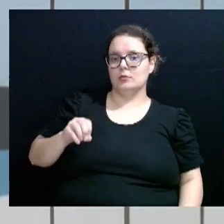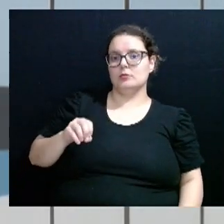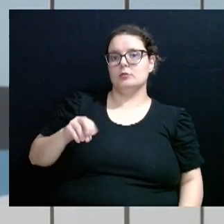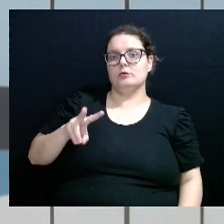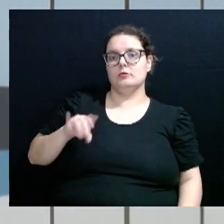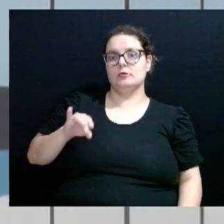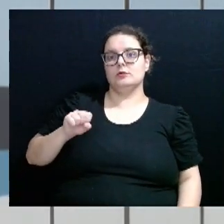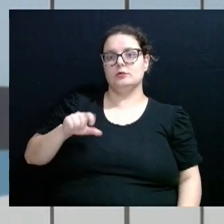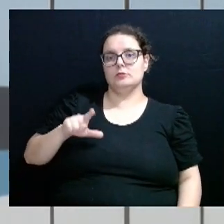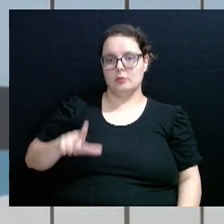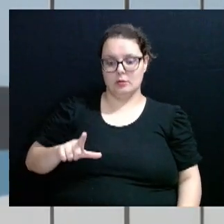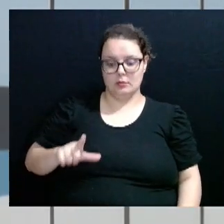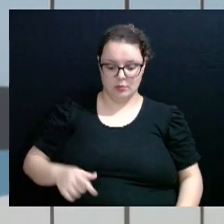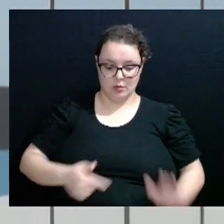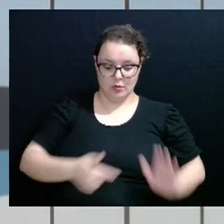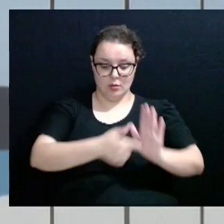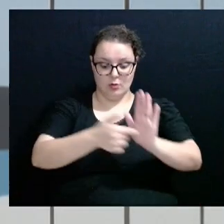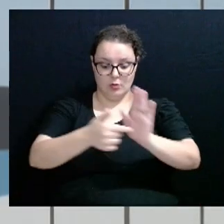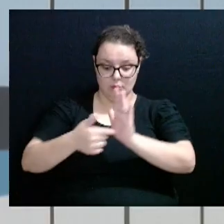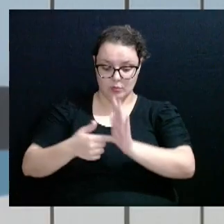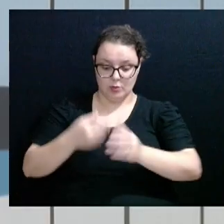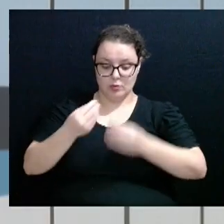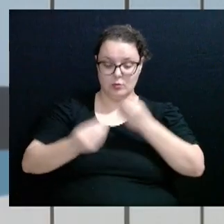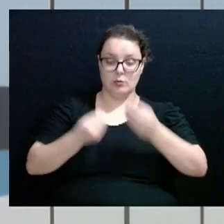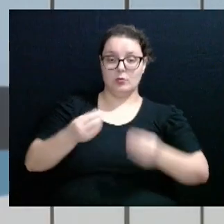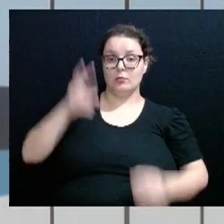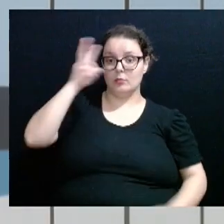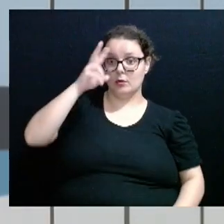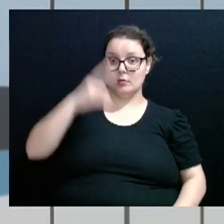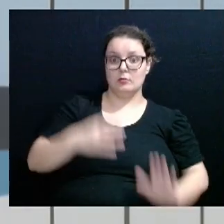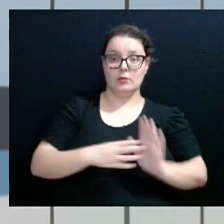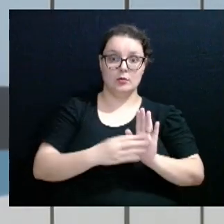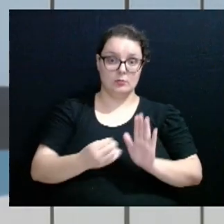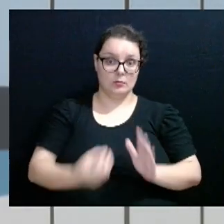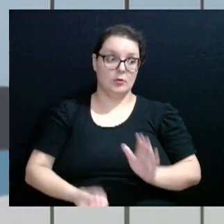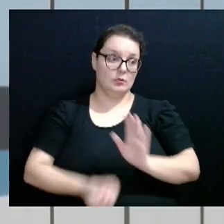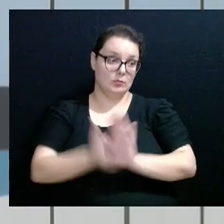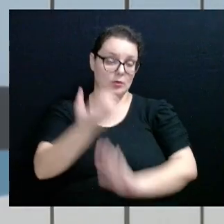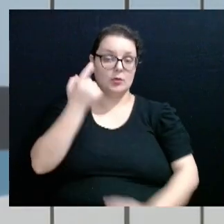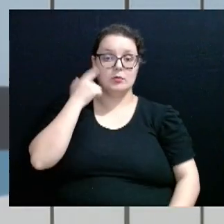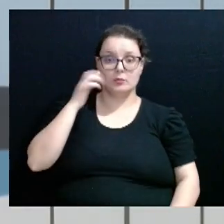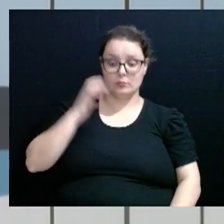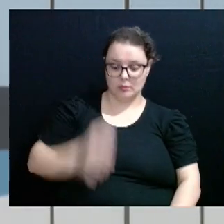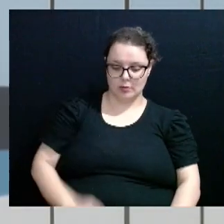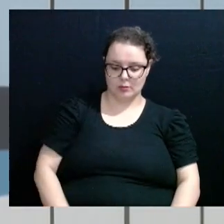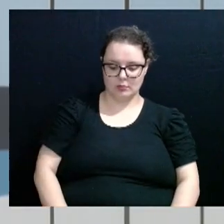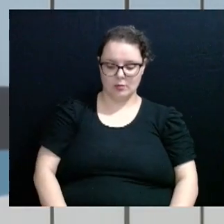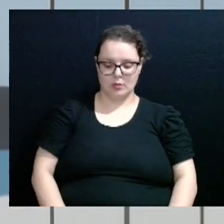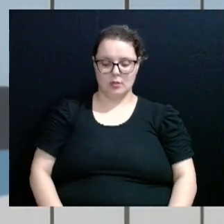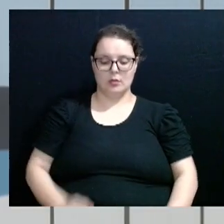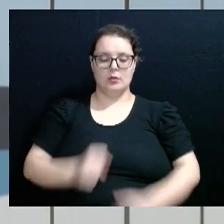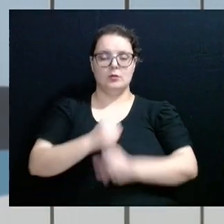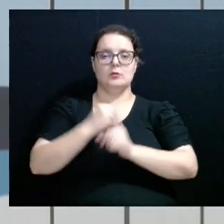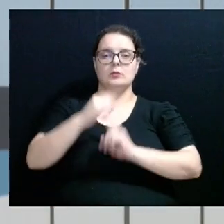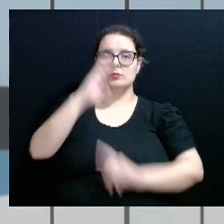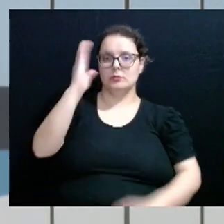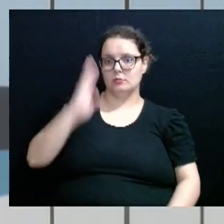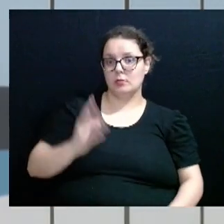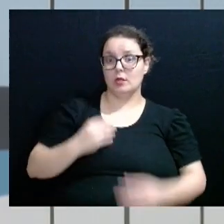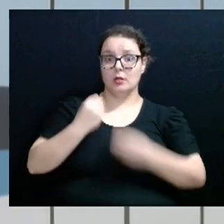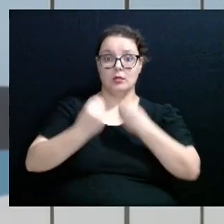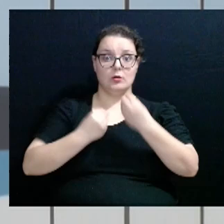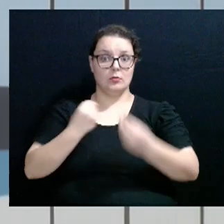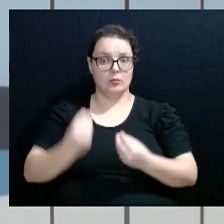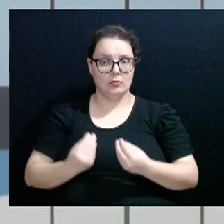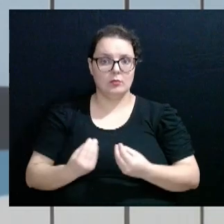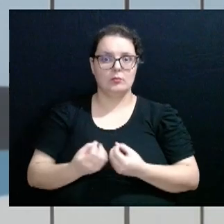a história criou esse modelo de pensar a sociedade brasileira e como, através de